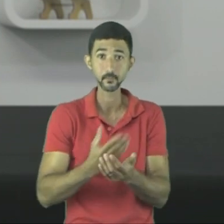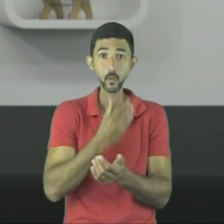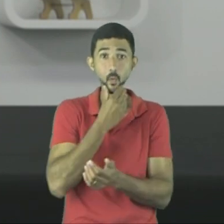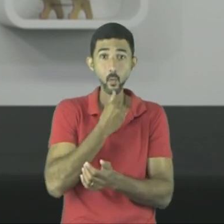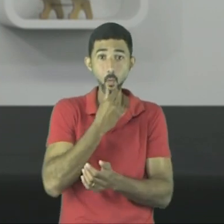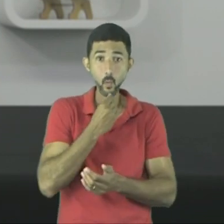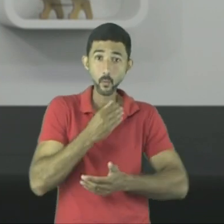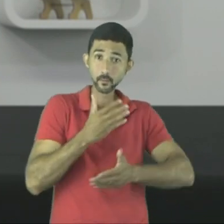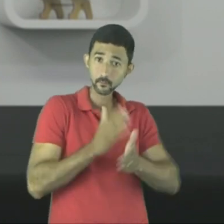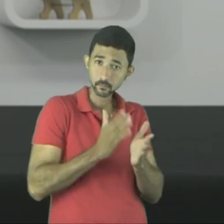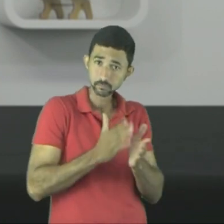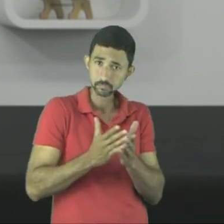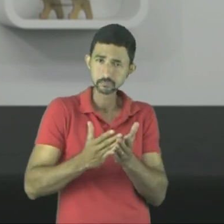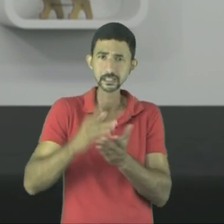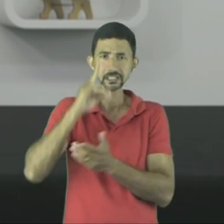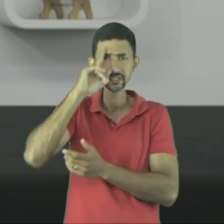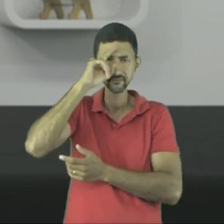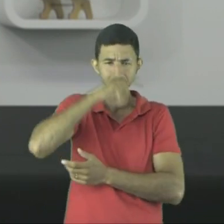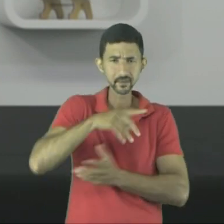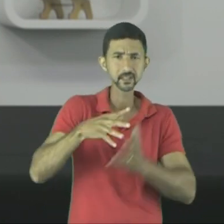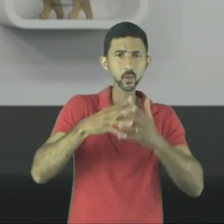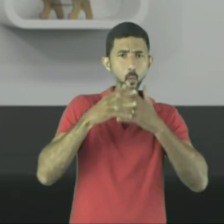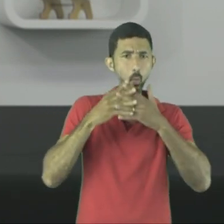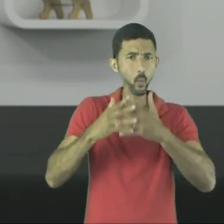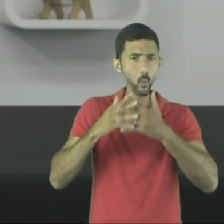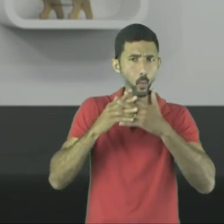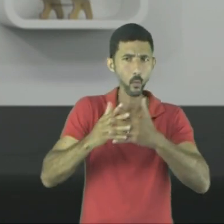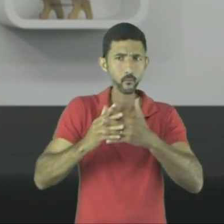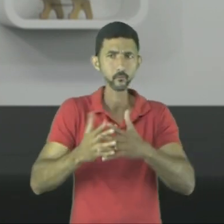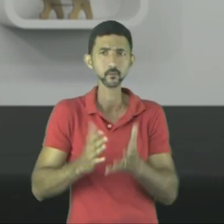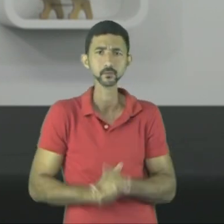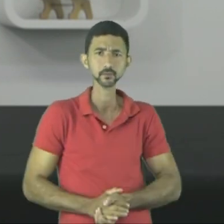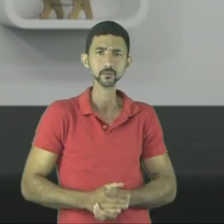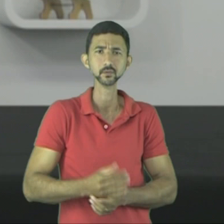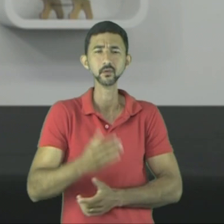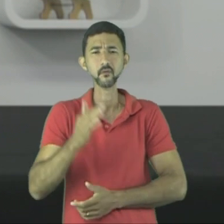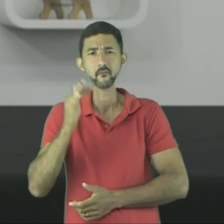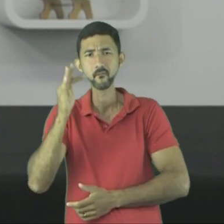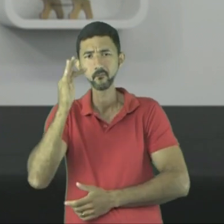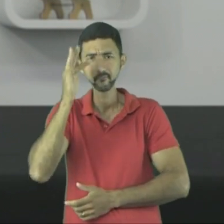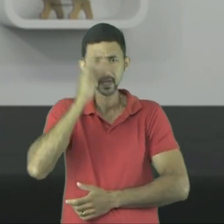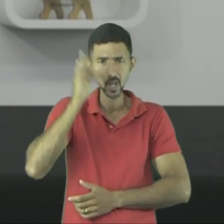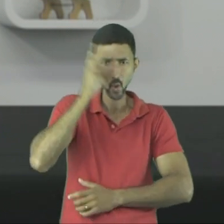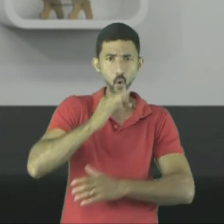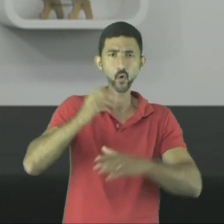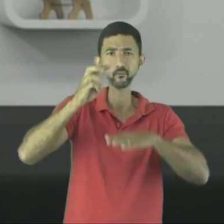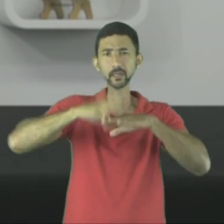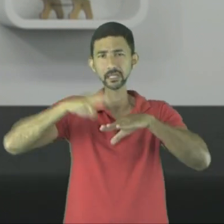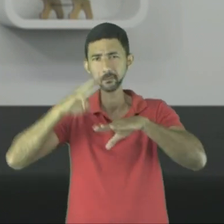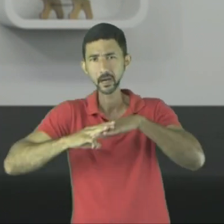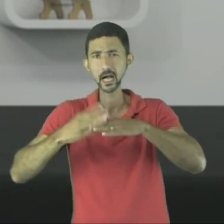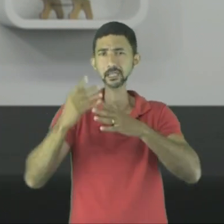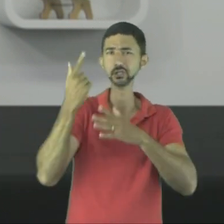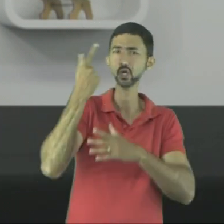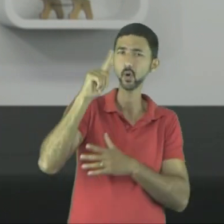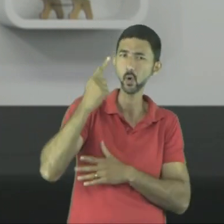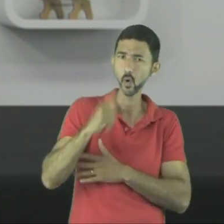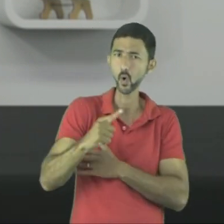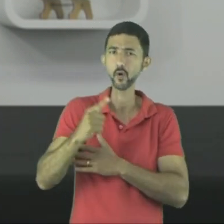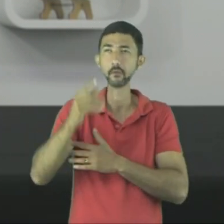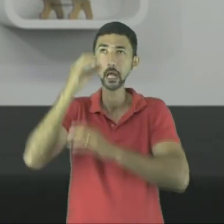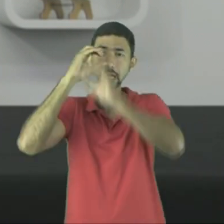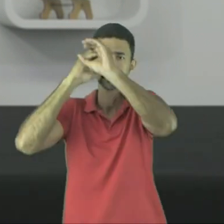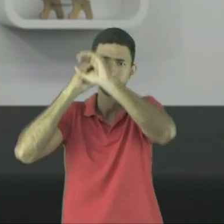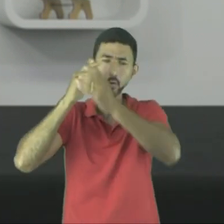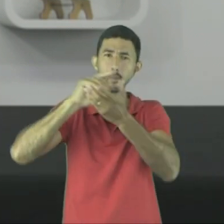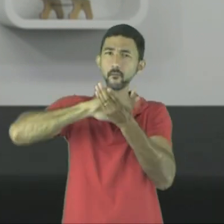Olha só como foi um pouquinho trabalhoso aí por filósofo, matemático, geógrafo, astrônomo, né? Só que agora a gente já